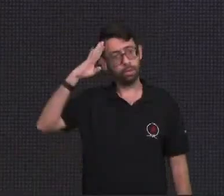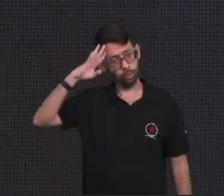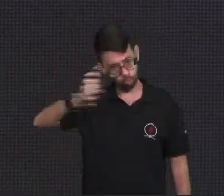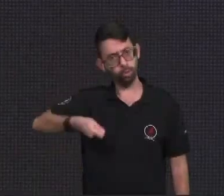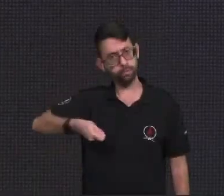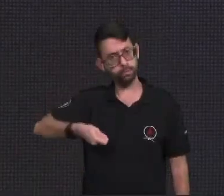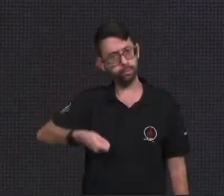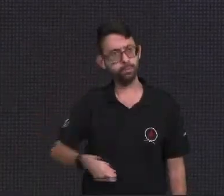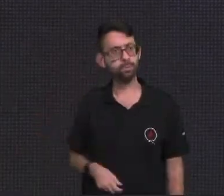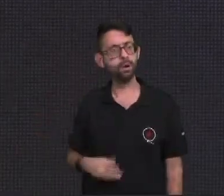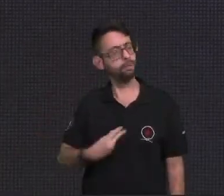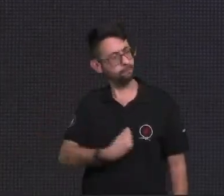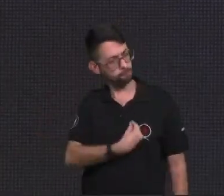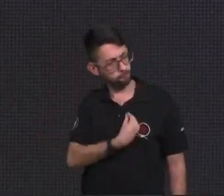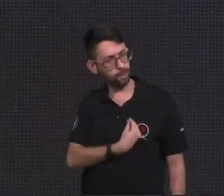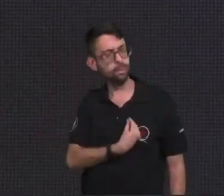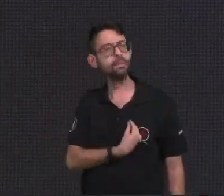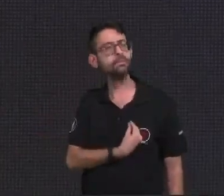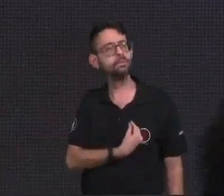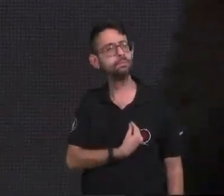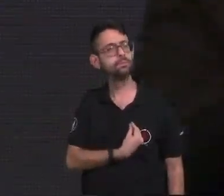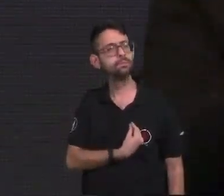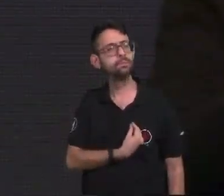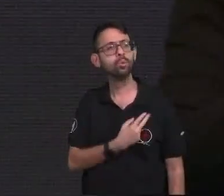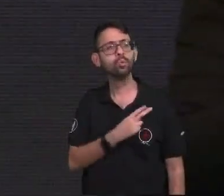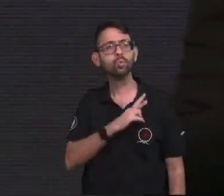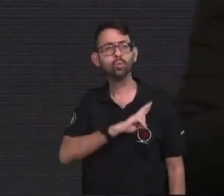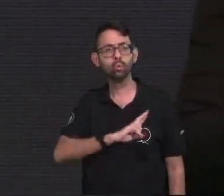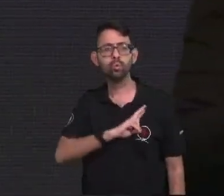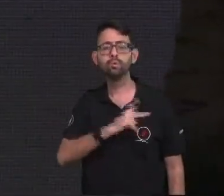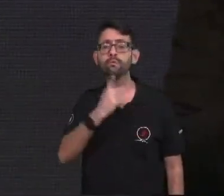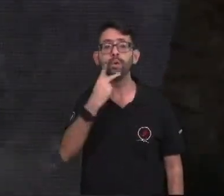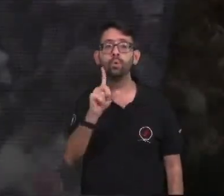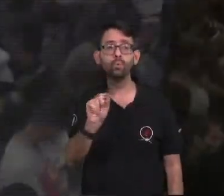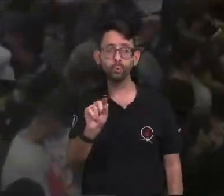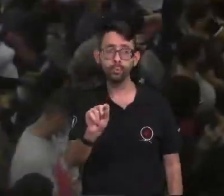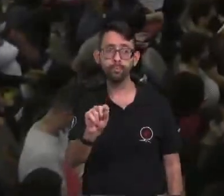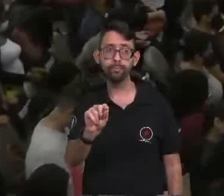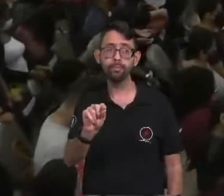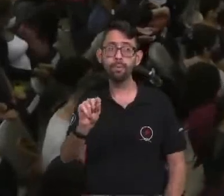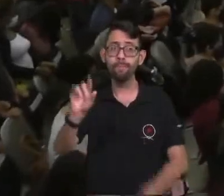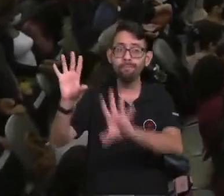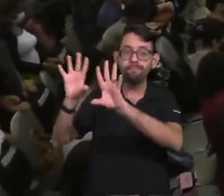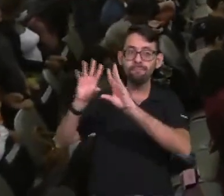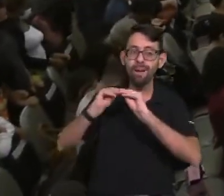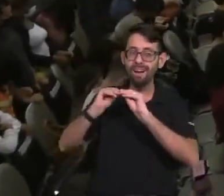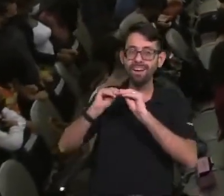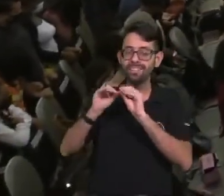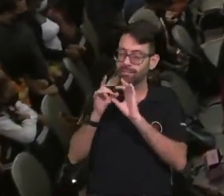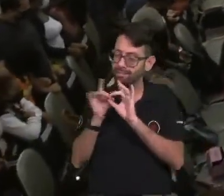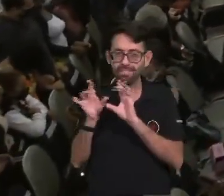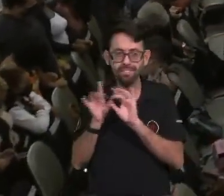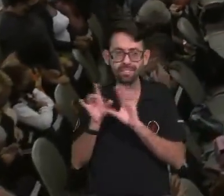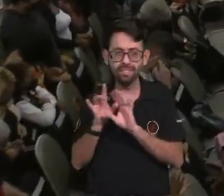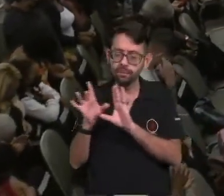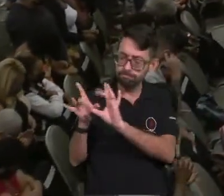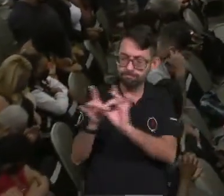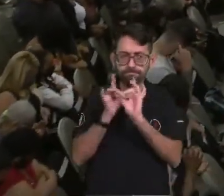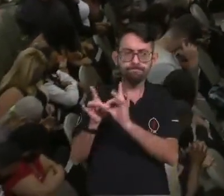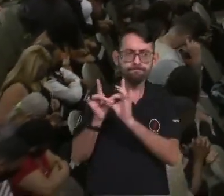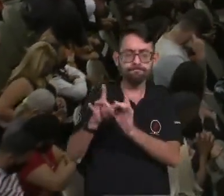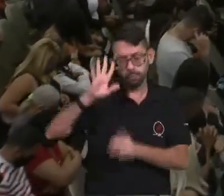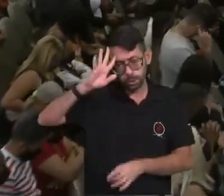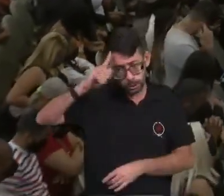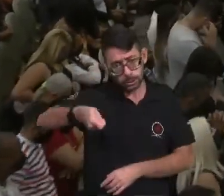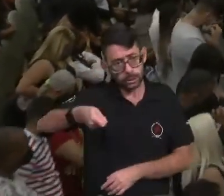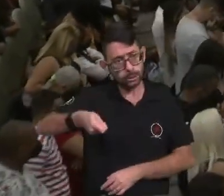eu vivo. Ruth disse, não insista para que eu te deixe, porque eu estou decidida a ir contigo. Porque quem